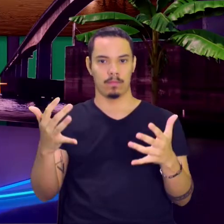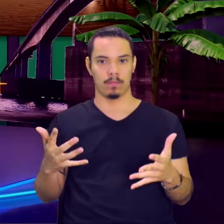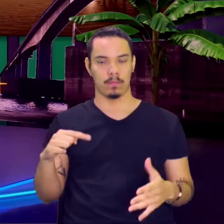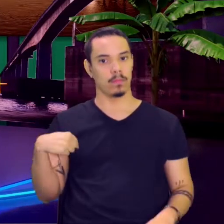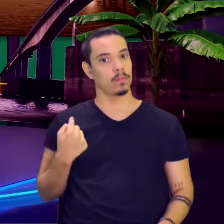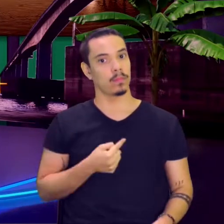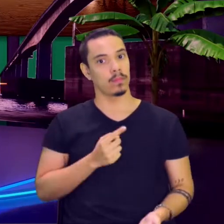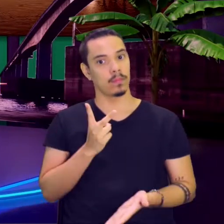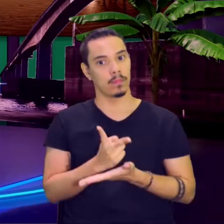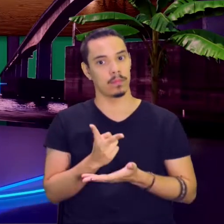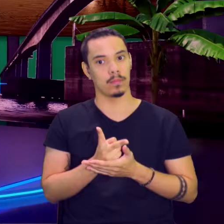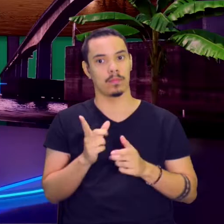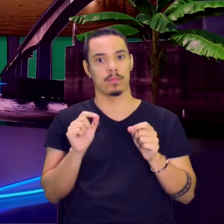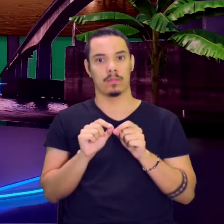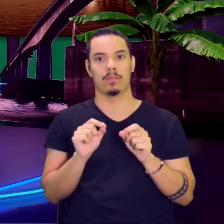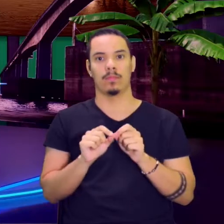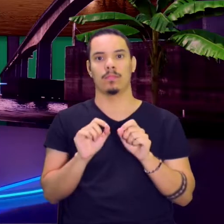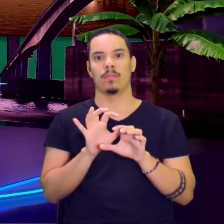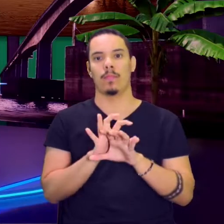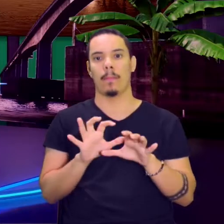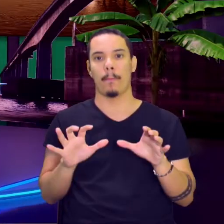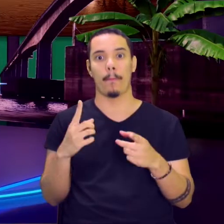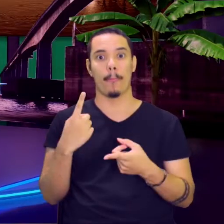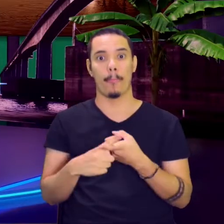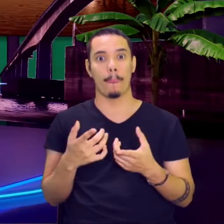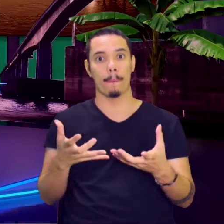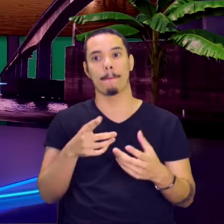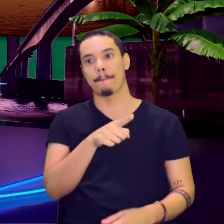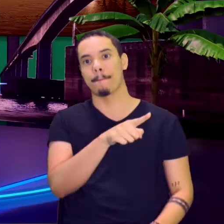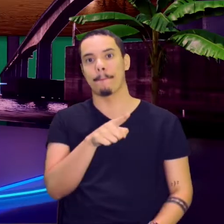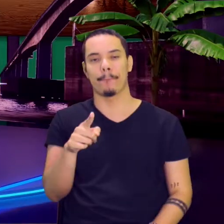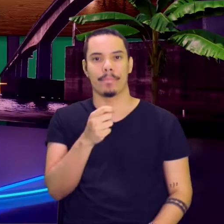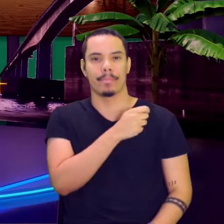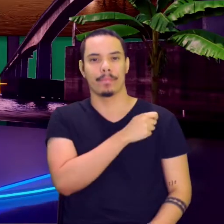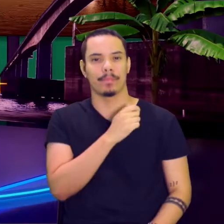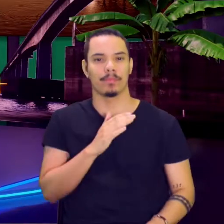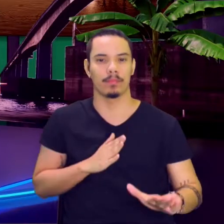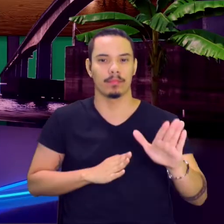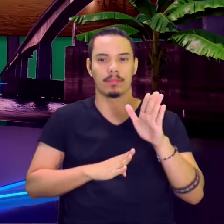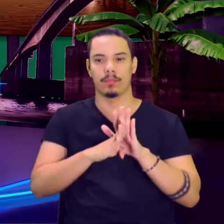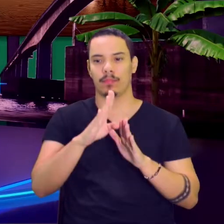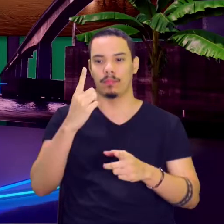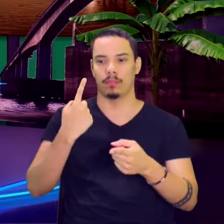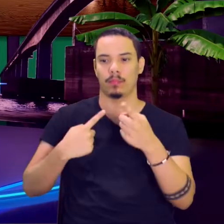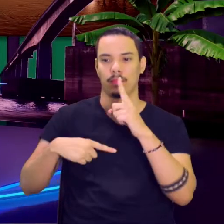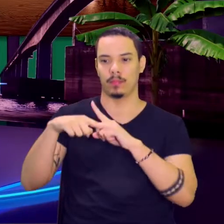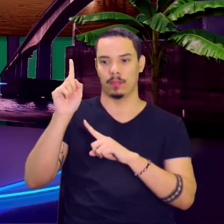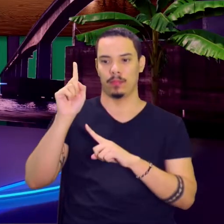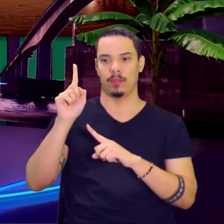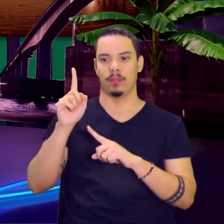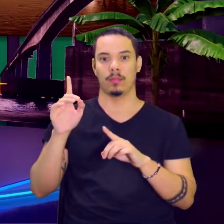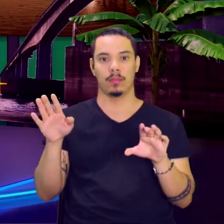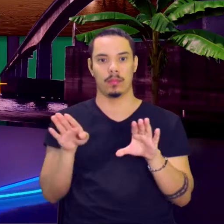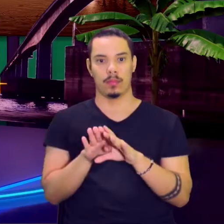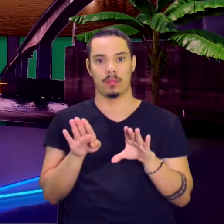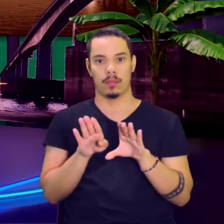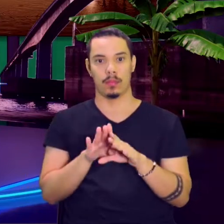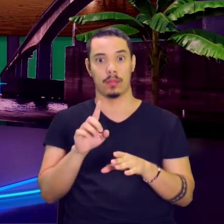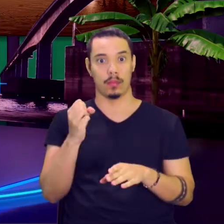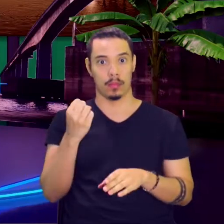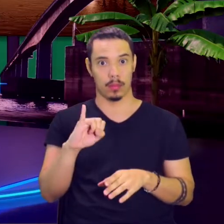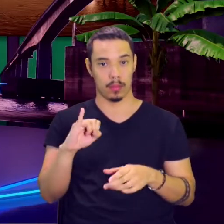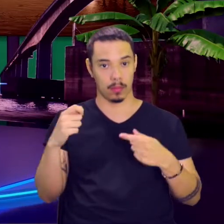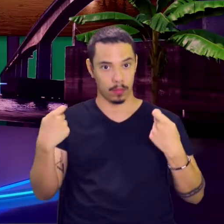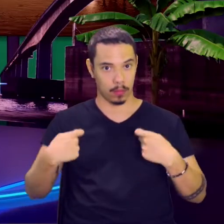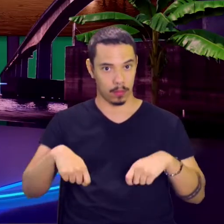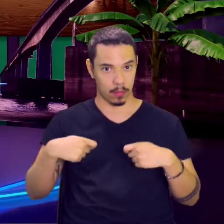professor Jorge? Isso. Porque a gente quer o teu sucesso, querido aluno. Isso, é exatamente. Isso? Perfeito. E a gente, sempre que necessário for, a